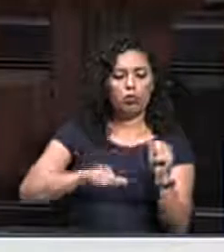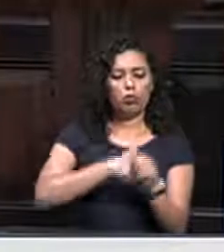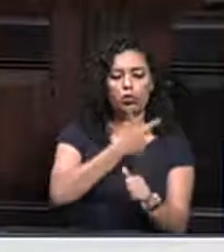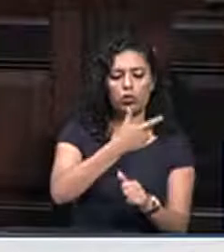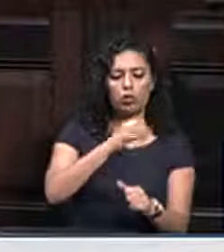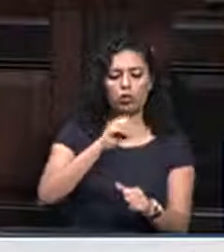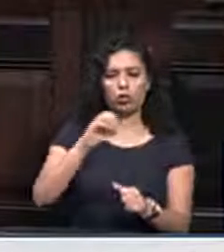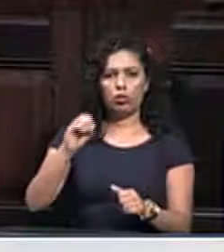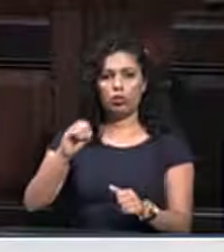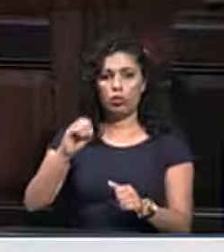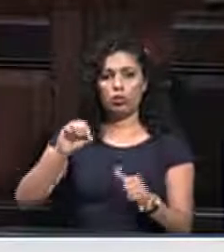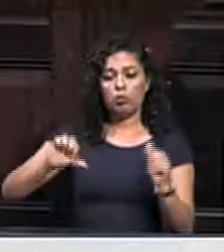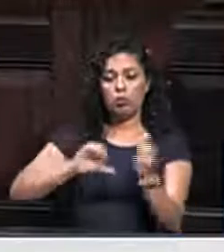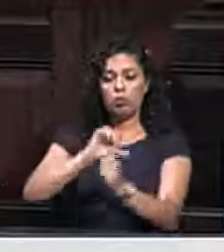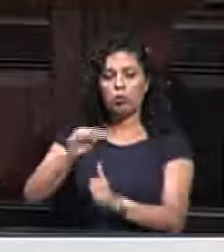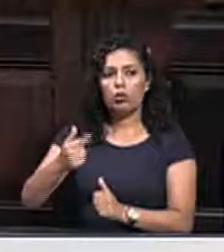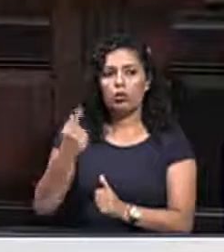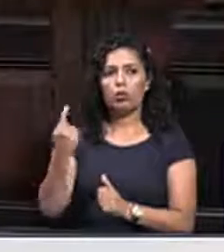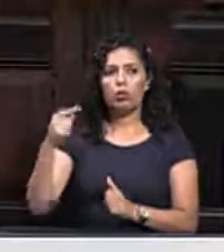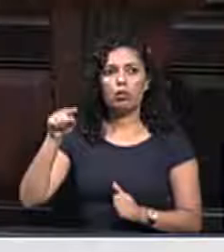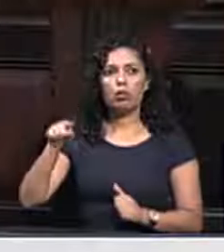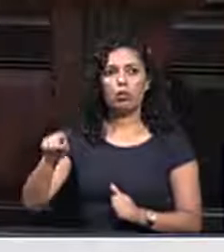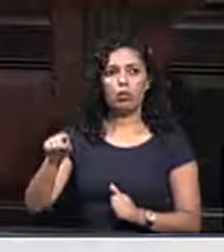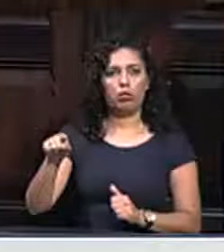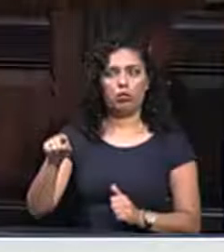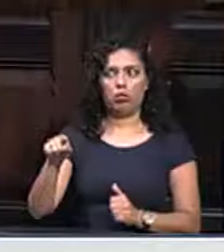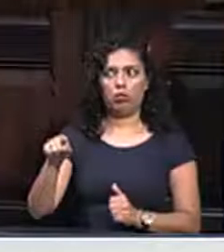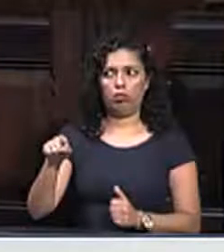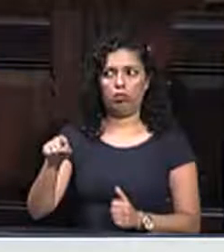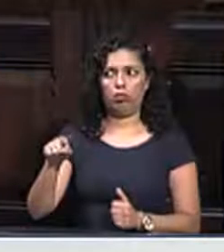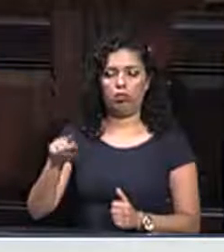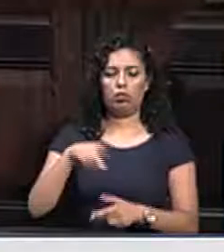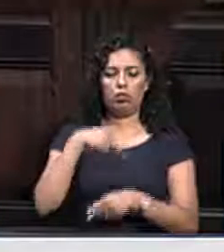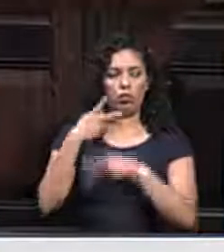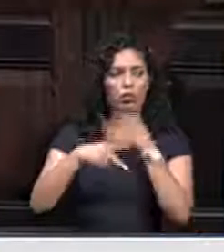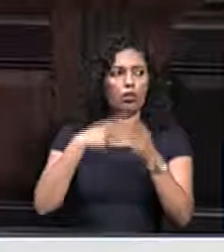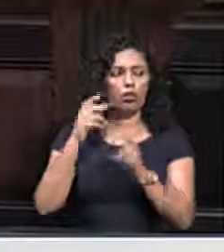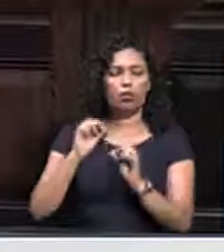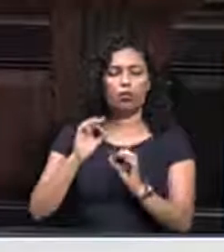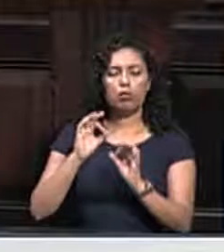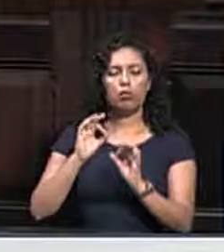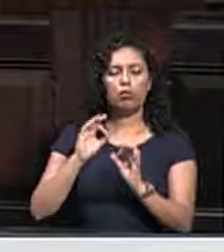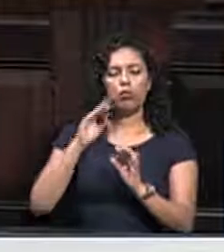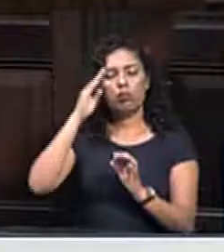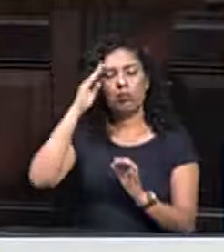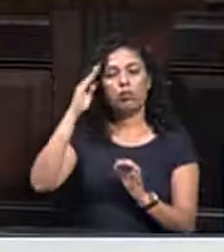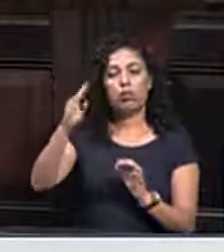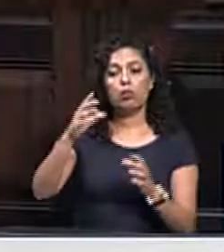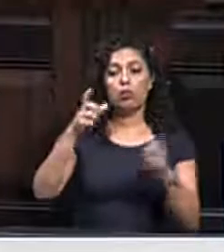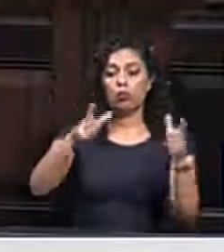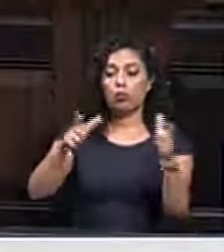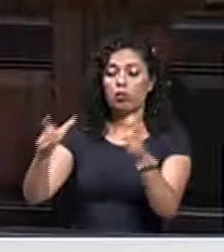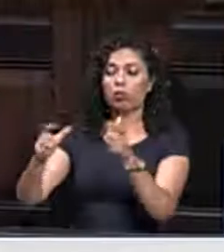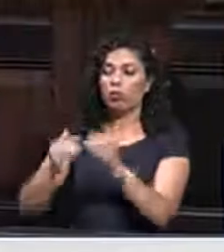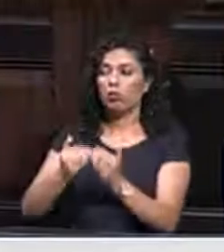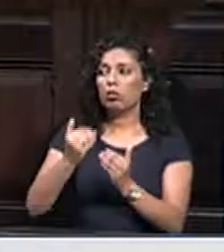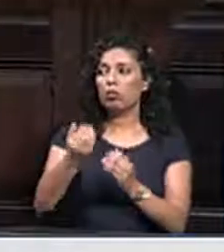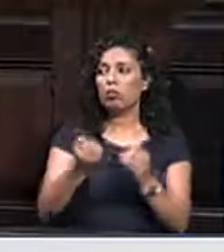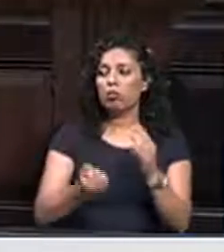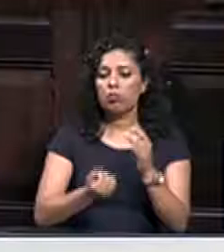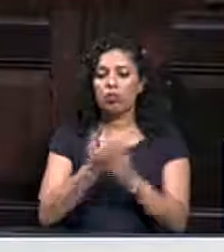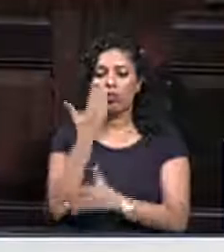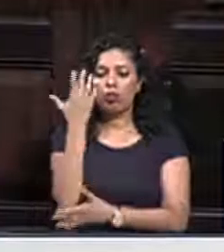hectares, preferencialmente nos distritos florestais a serem criados por decreto.